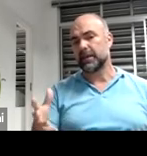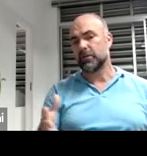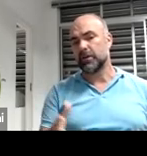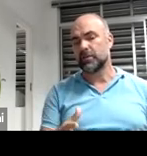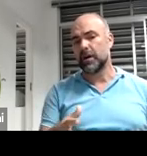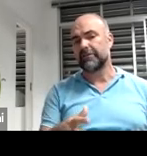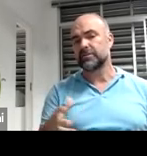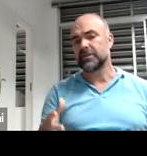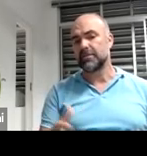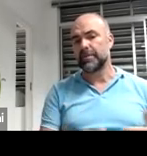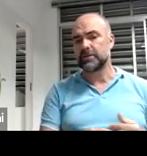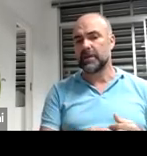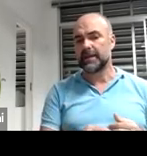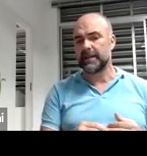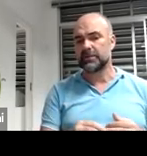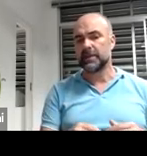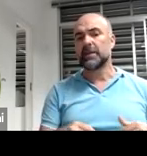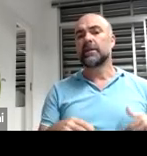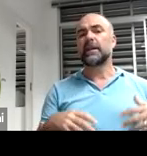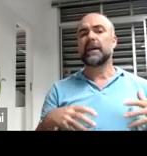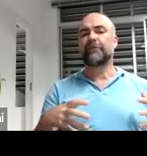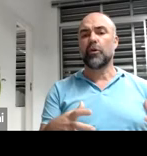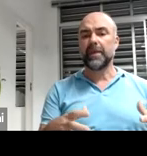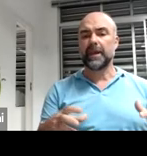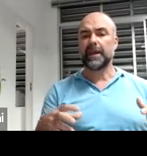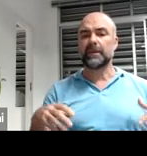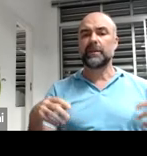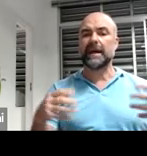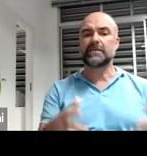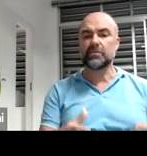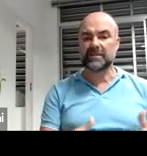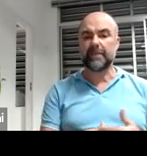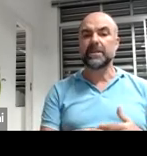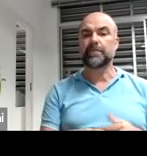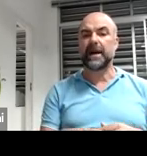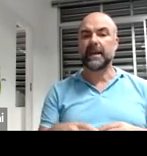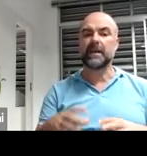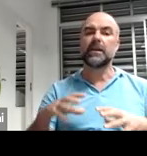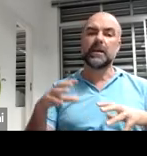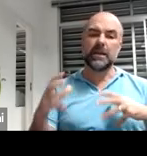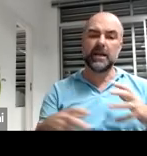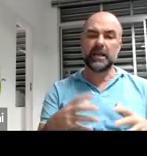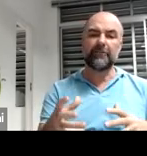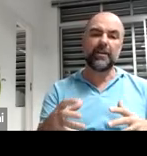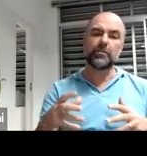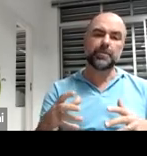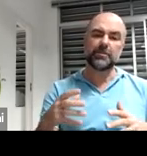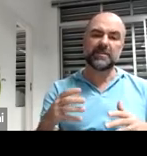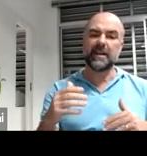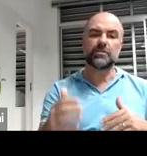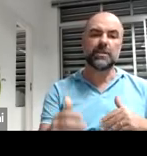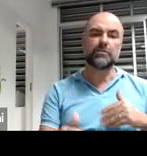parque tecnológico alfa com 100 mil metros quadrados, né? Ficou pequeno, nasce o Sapiens Park, e aí vem